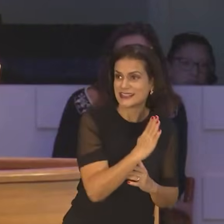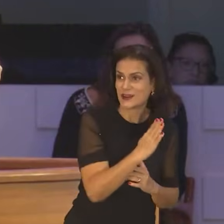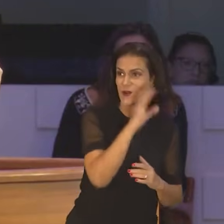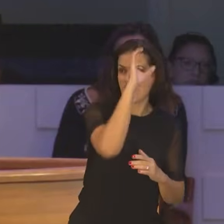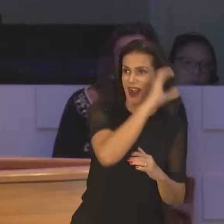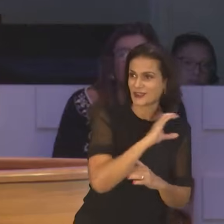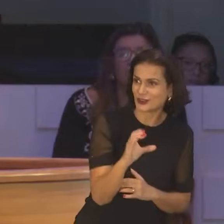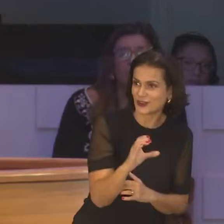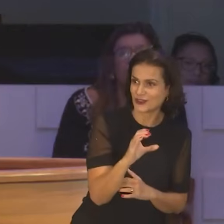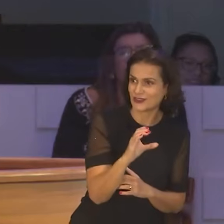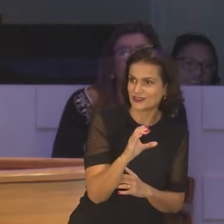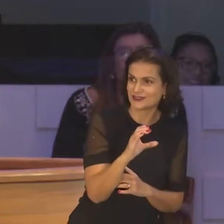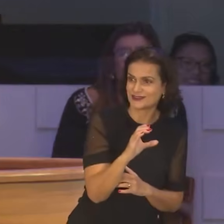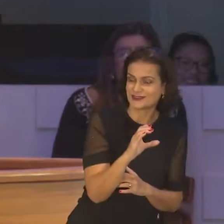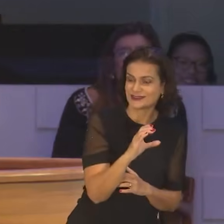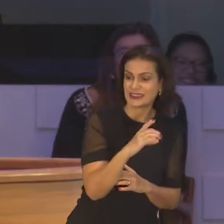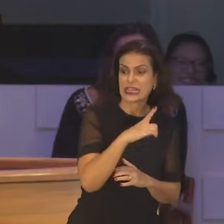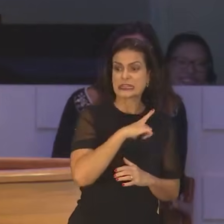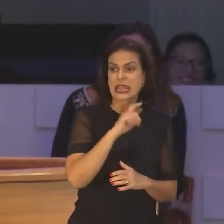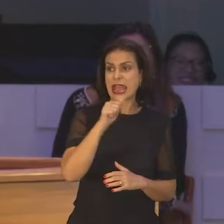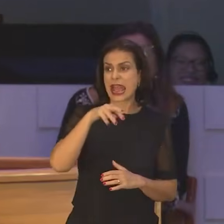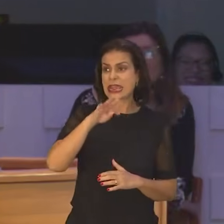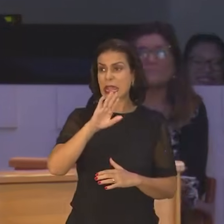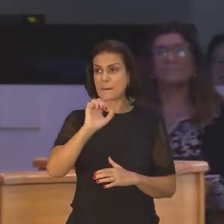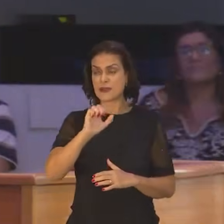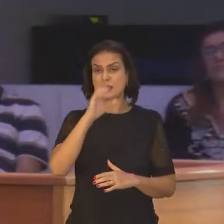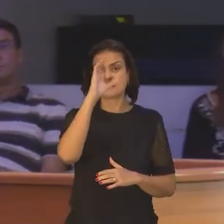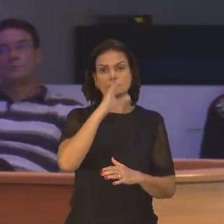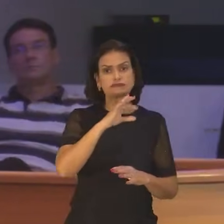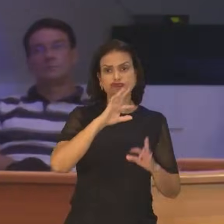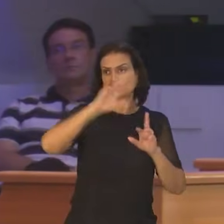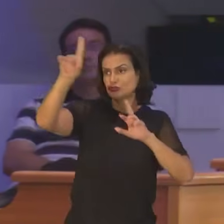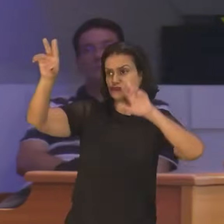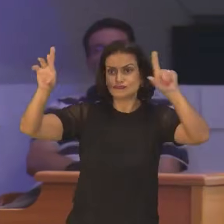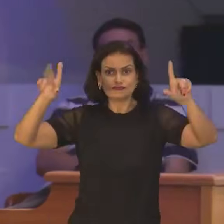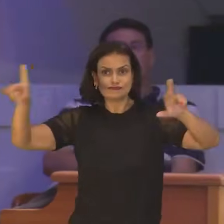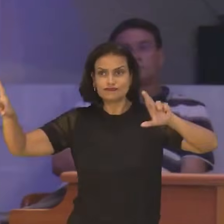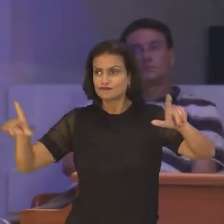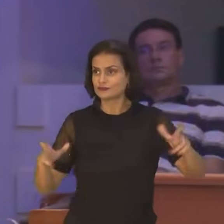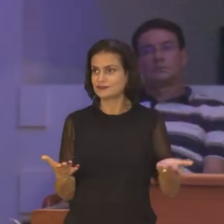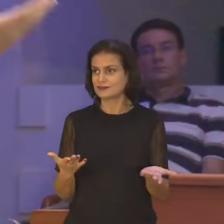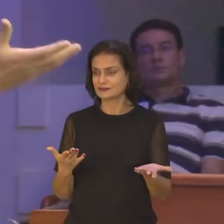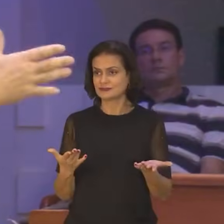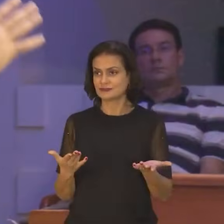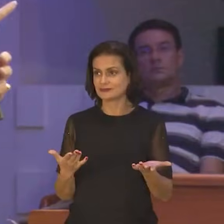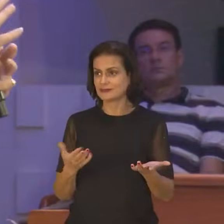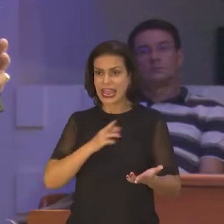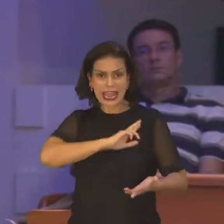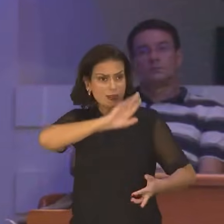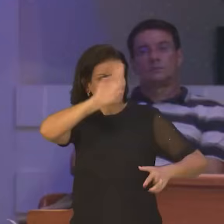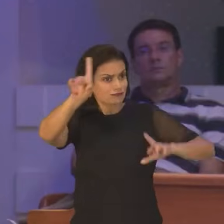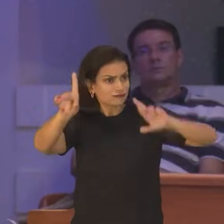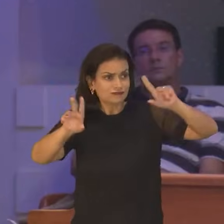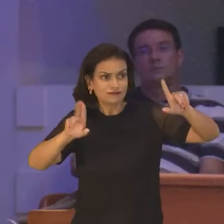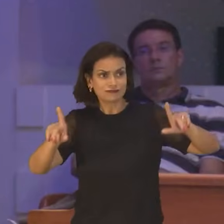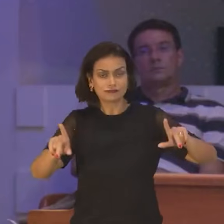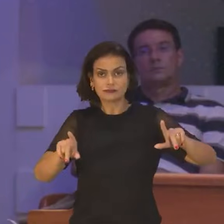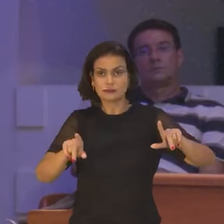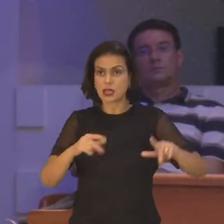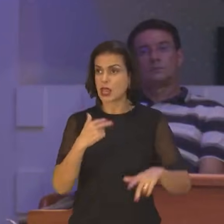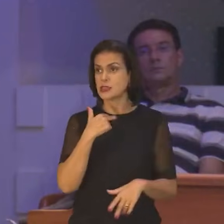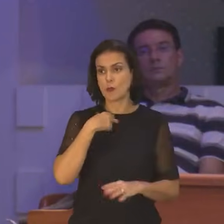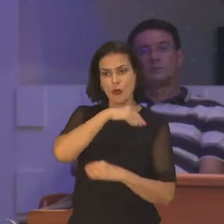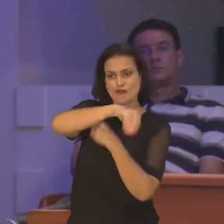tem um, viu? Tem árabes católicos, tem árabes espíritas, tem árabes ateus, tem árabes incrédulos. Então você não